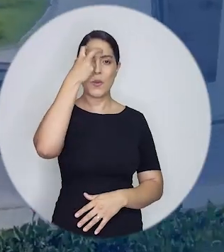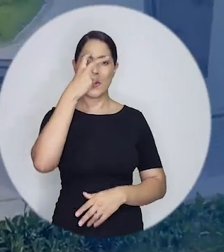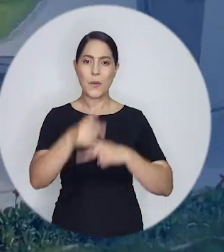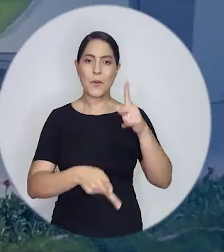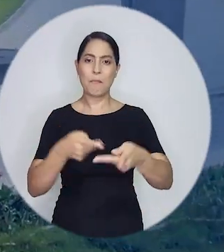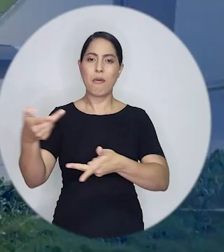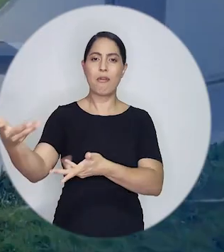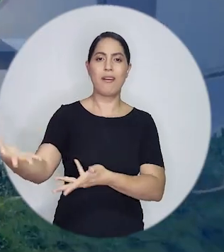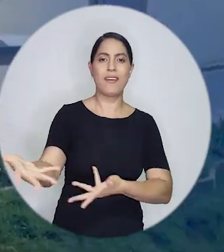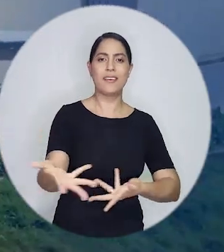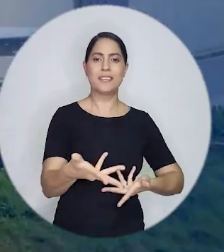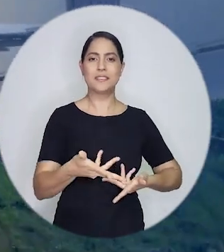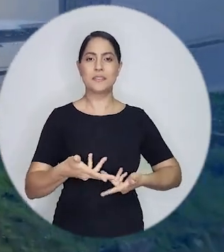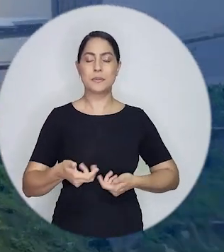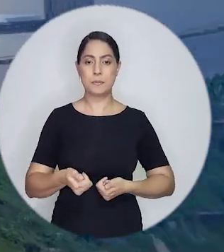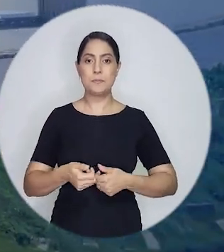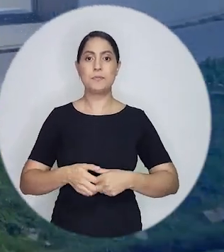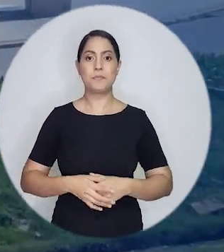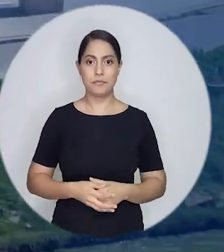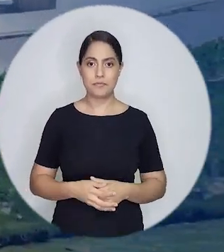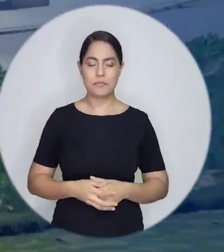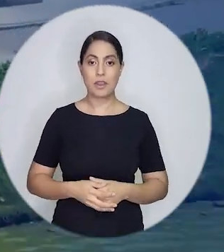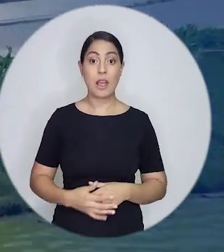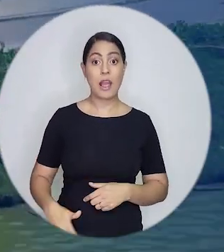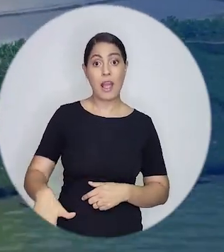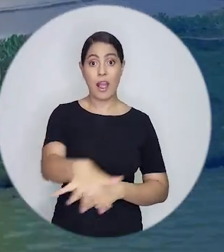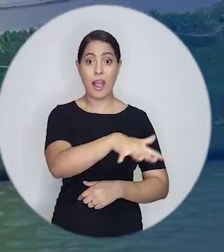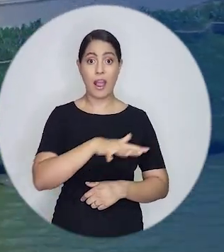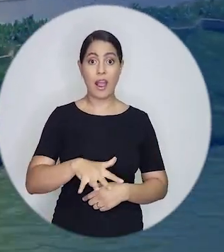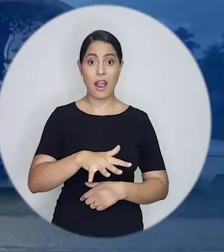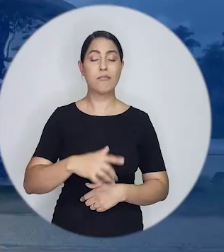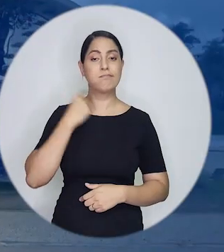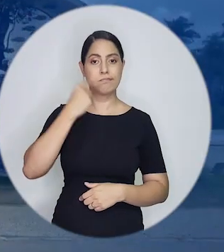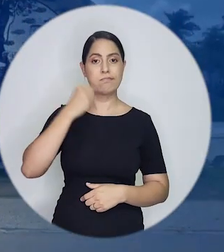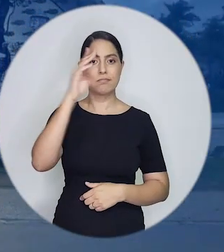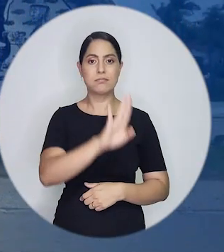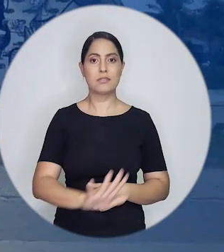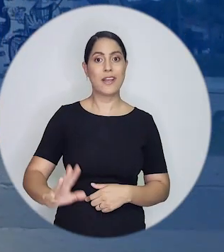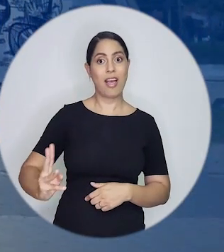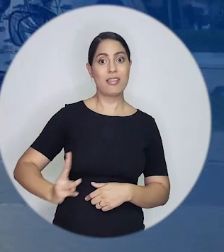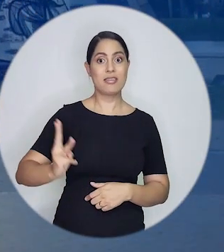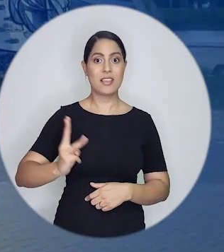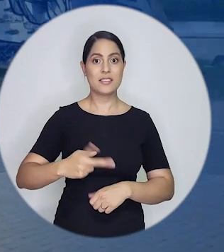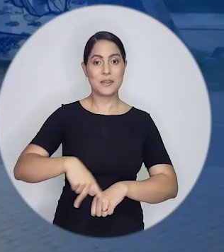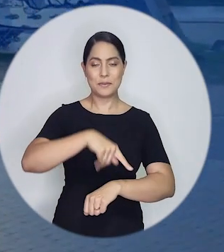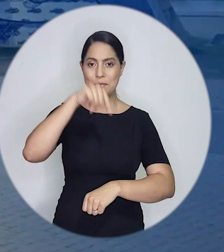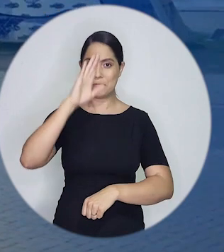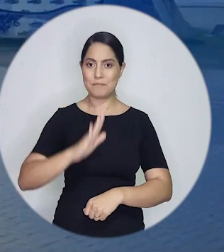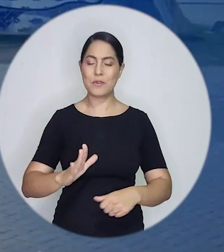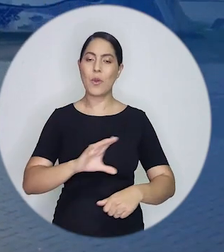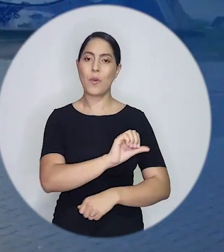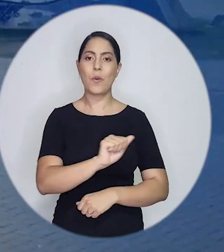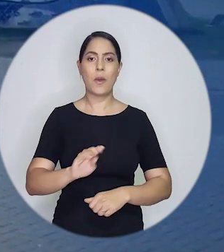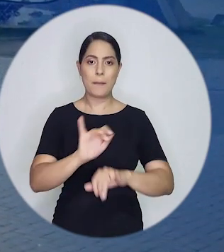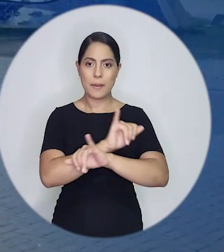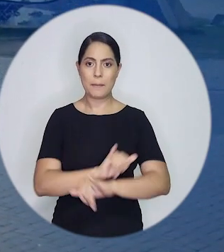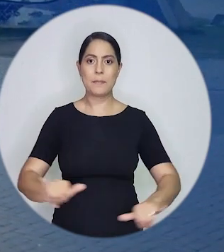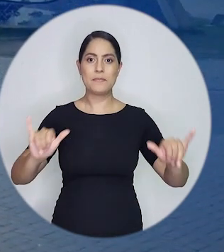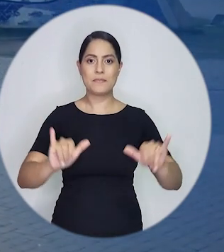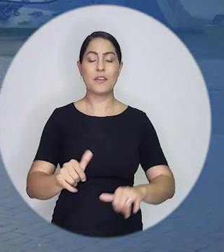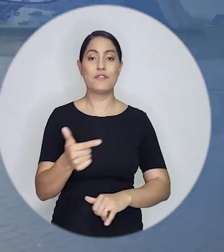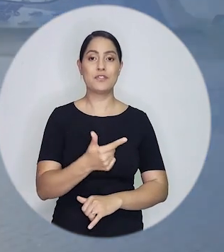de história, cultura rica e povo acolhedor. E o terceiro maior contingente de advogadas e advogados do